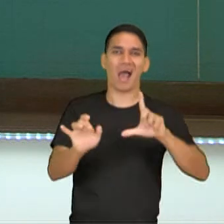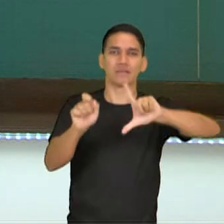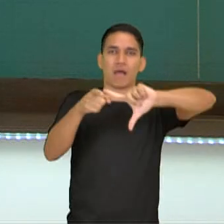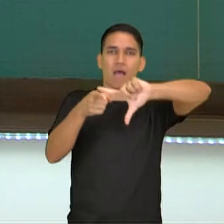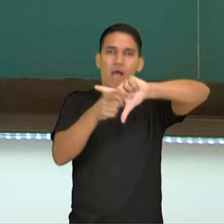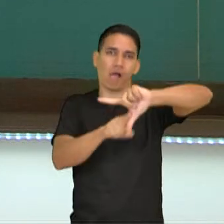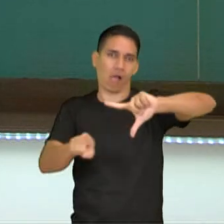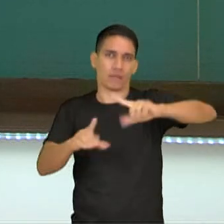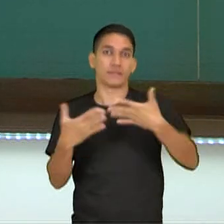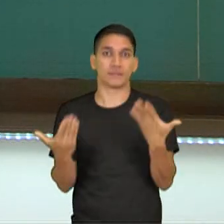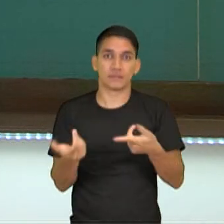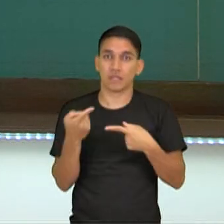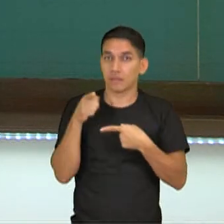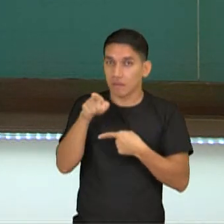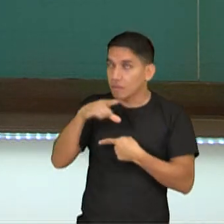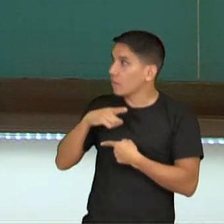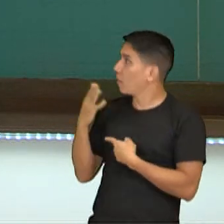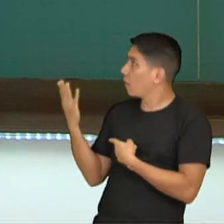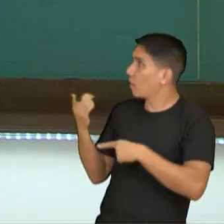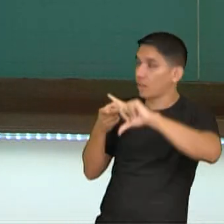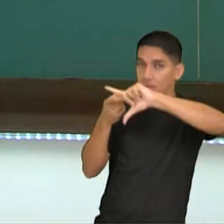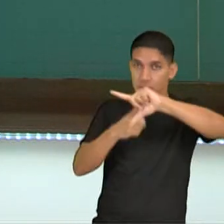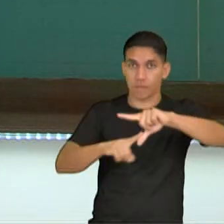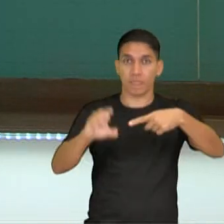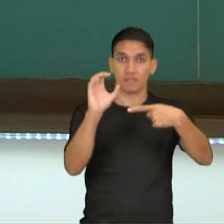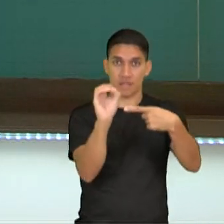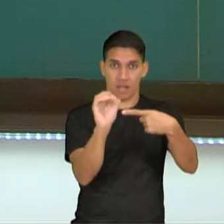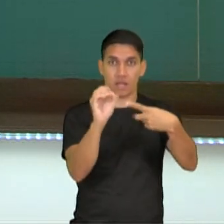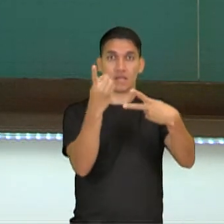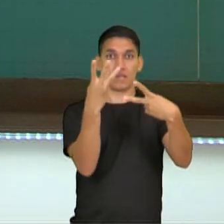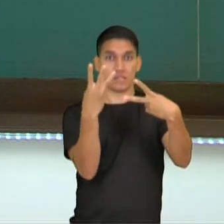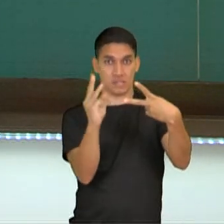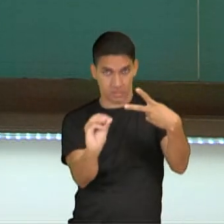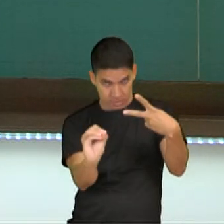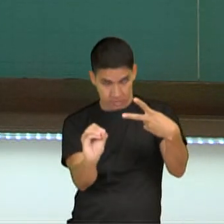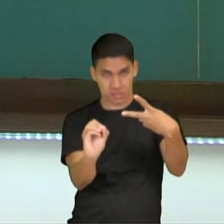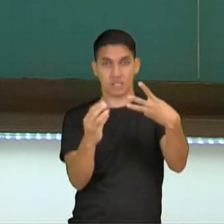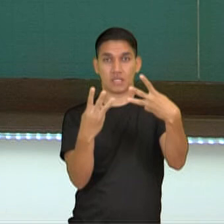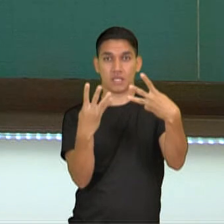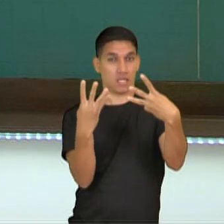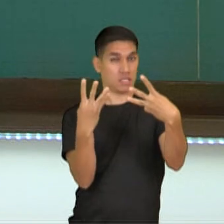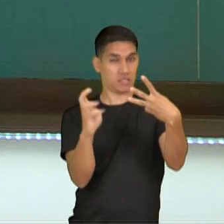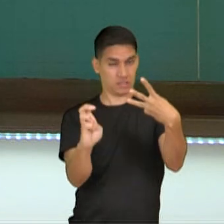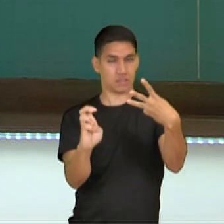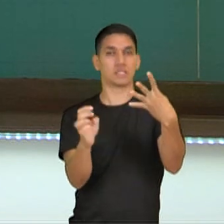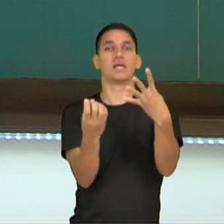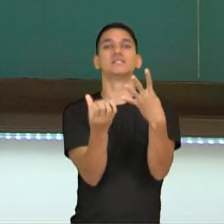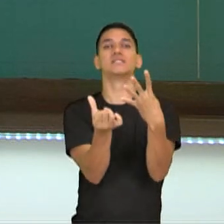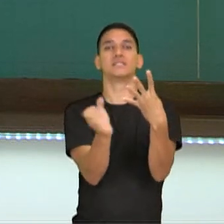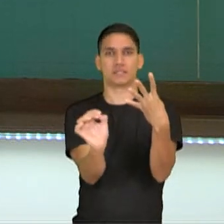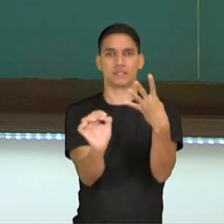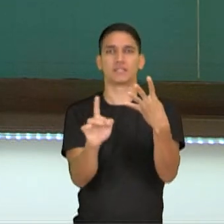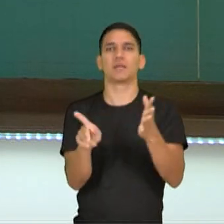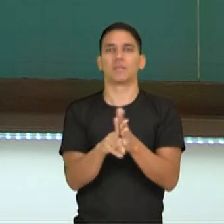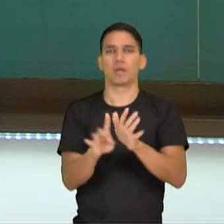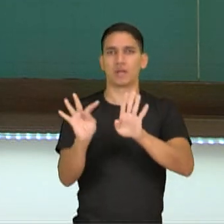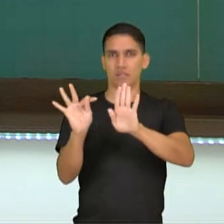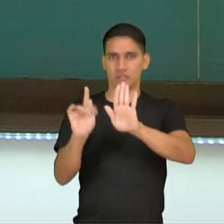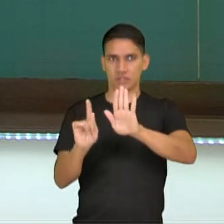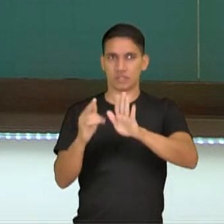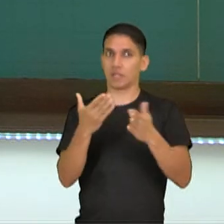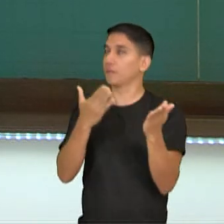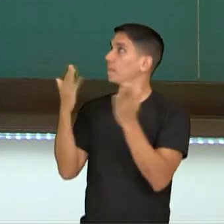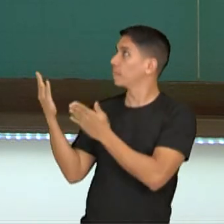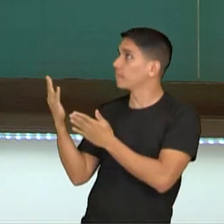Então aqui tem o ângulo de 0, 30, 45 e 60, o valor da tangente, e aqui 90,